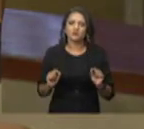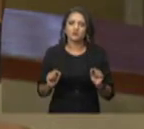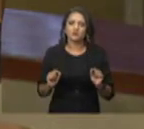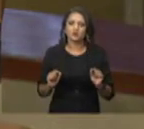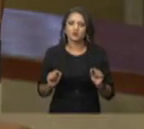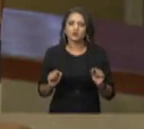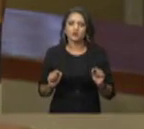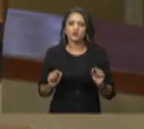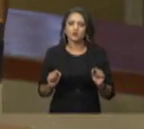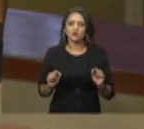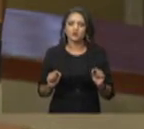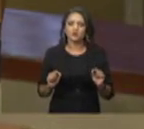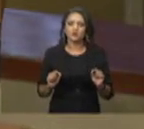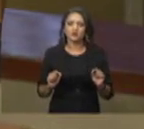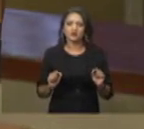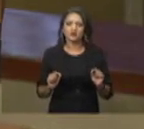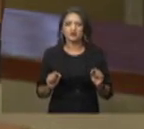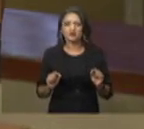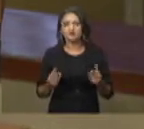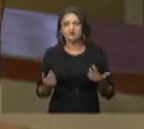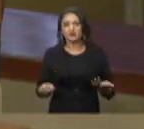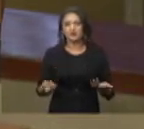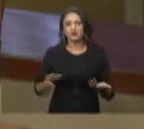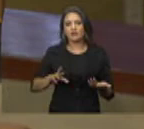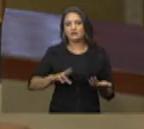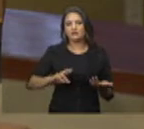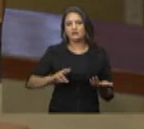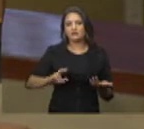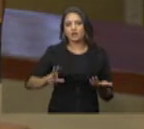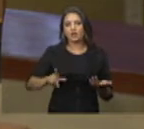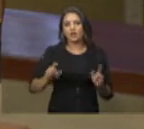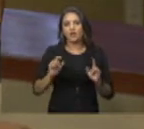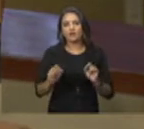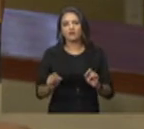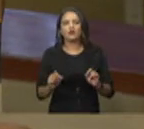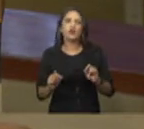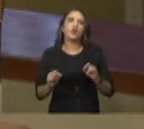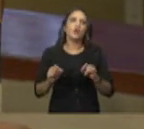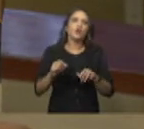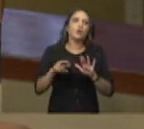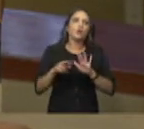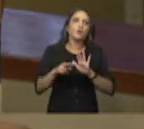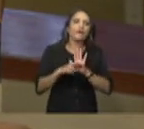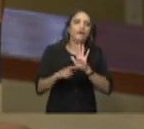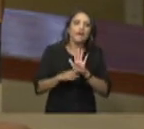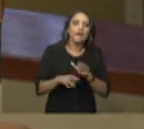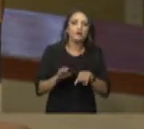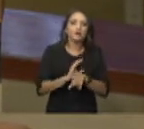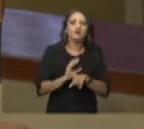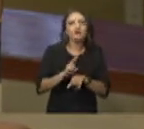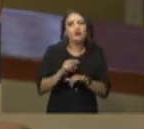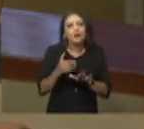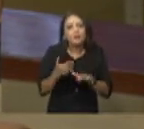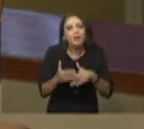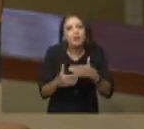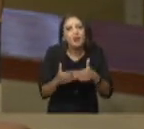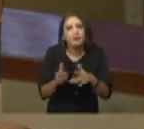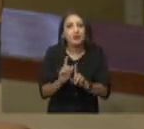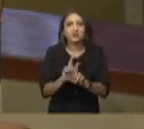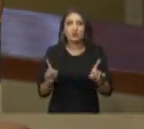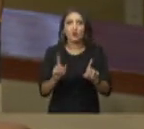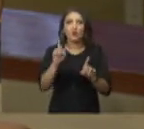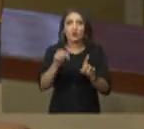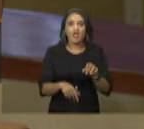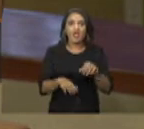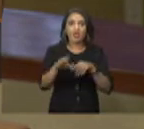dissipi de que nós não estamos diante uma nova programática que não tem eficácia mas sim diante do direito é